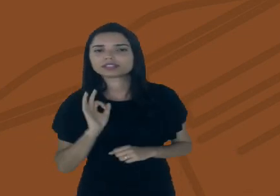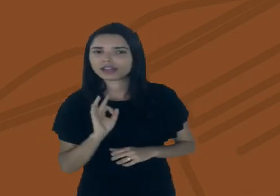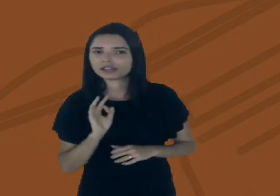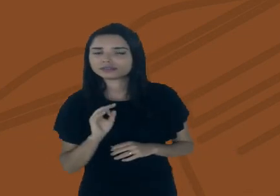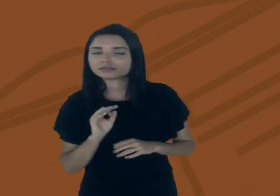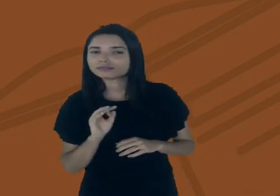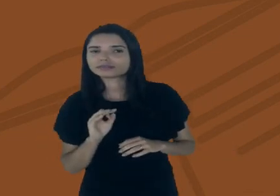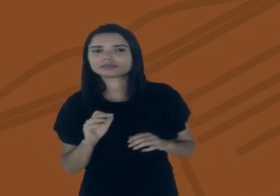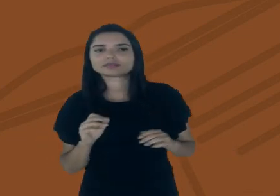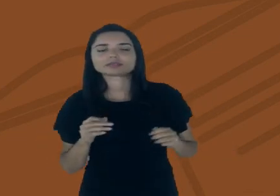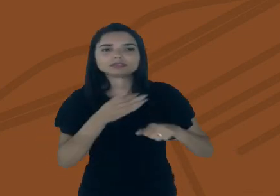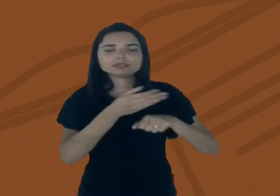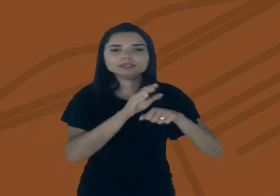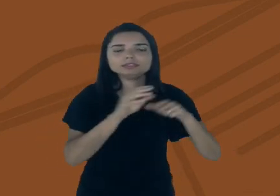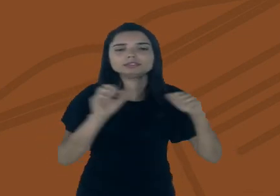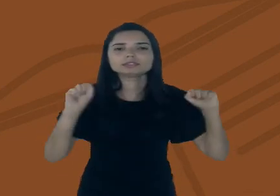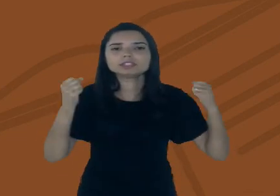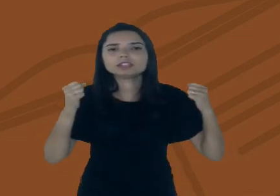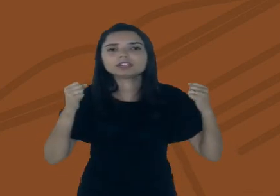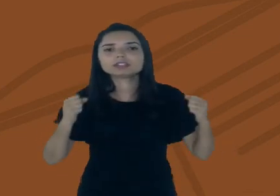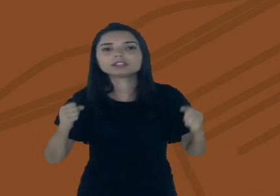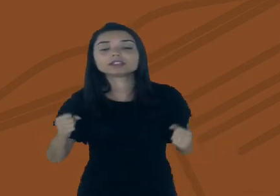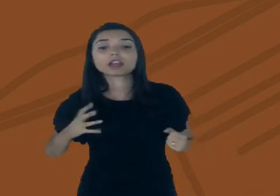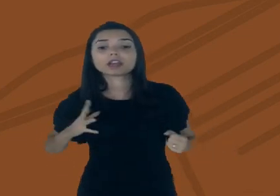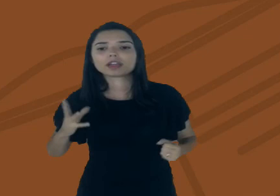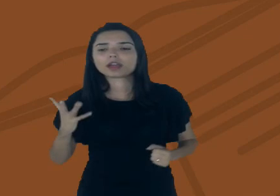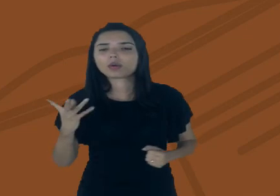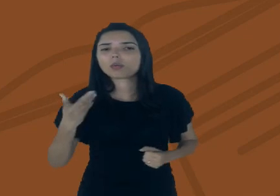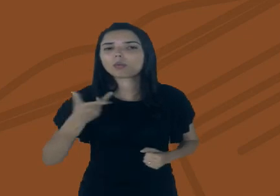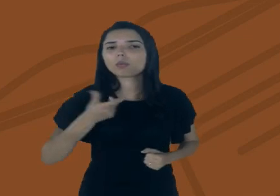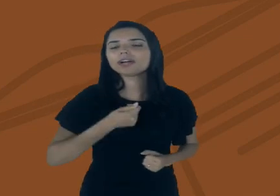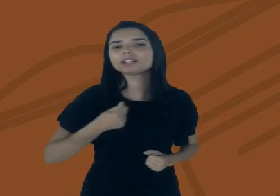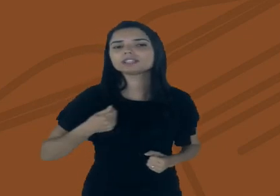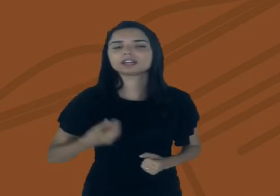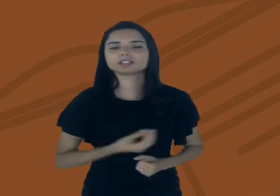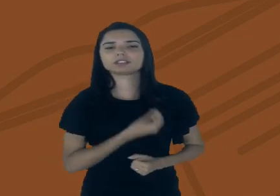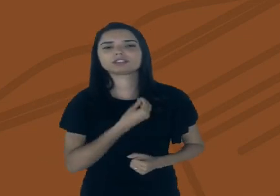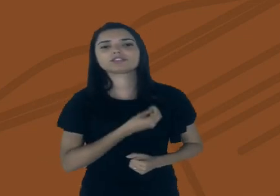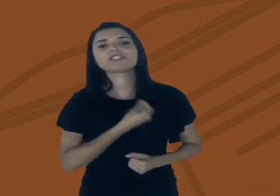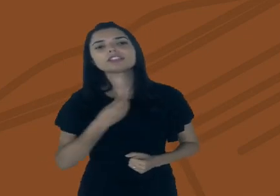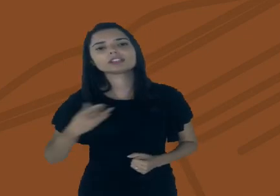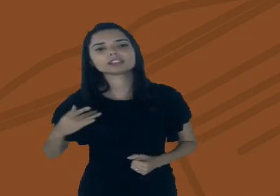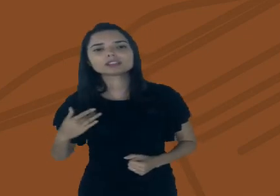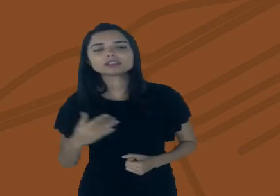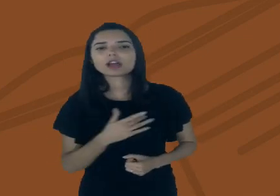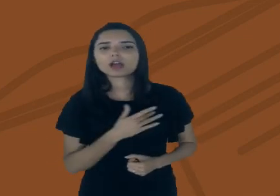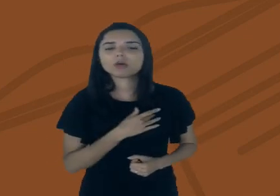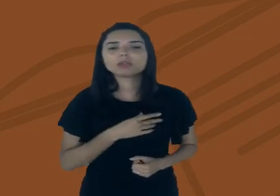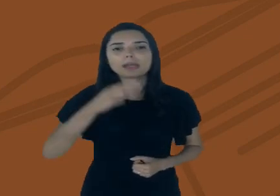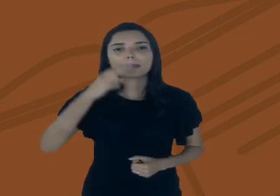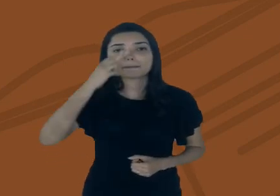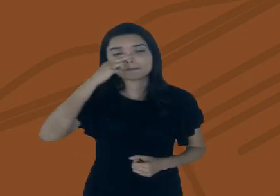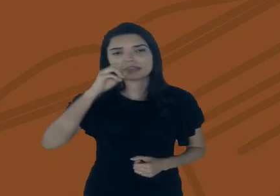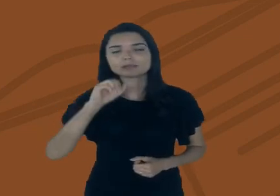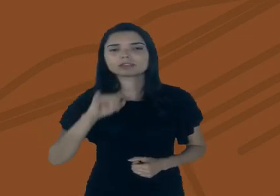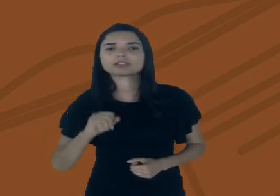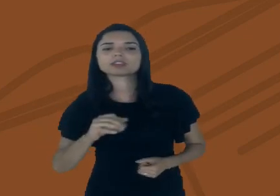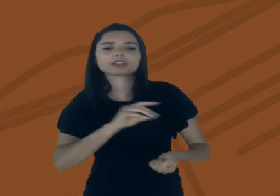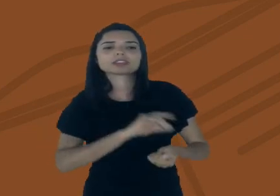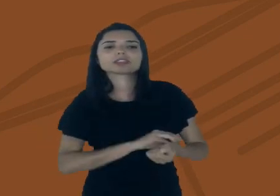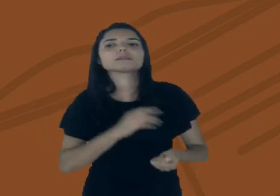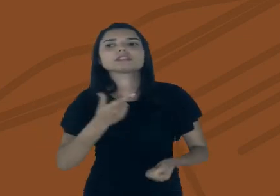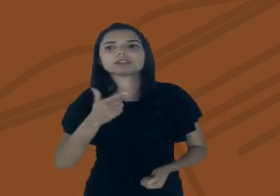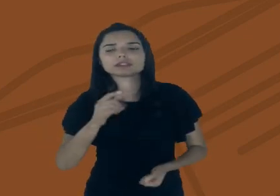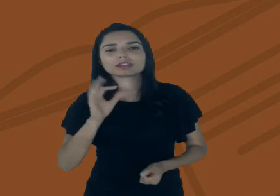uma boa qualidade de vida, seja para as pessoas que não têm diabetes, mas para as pessoas que também têm diabetes,